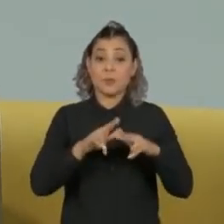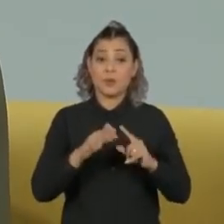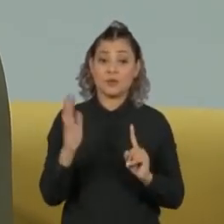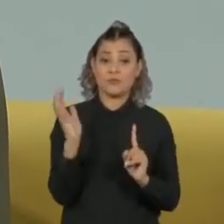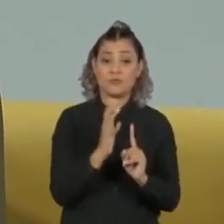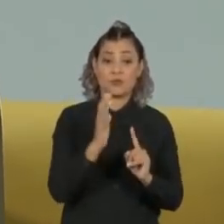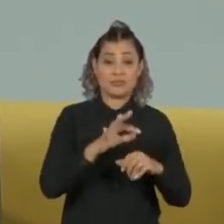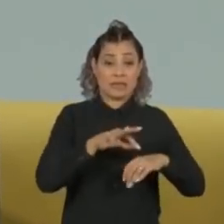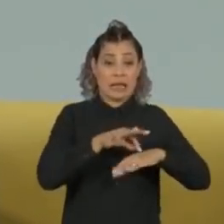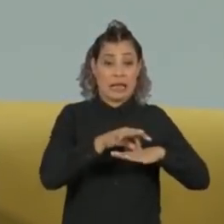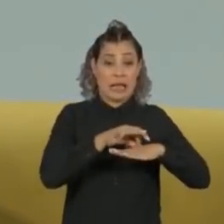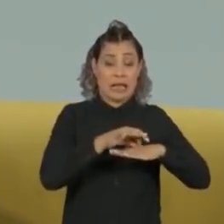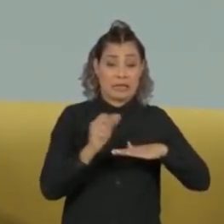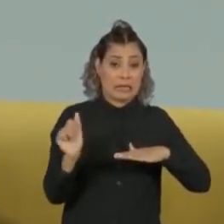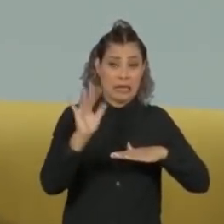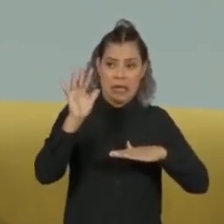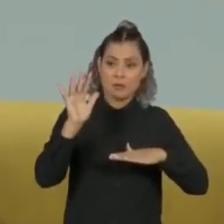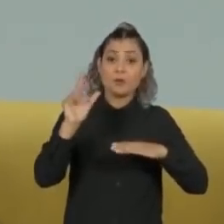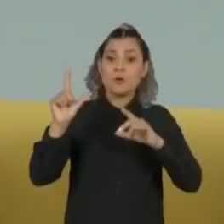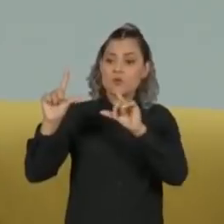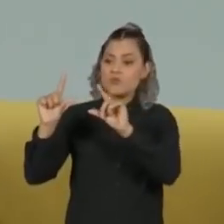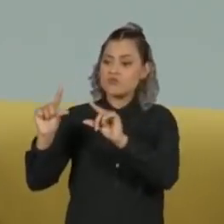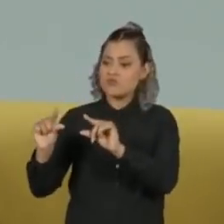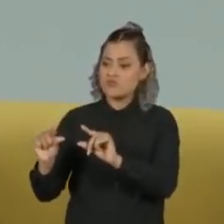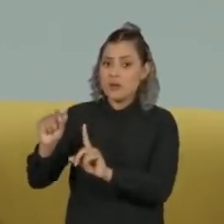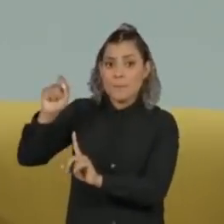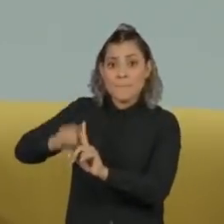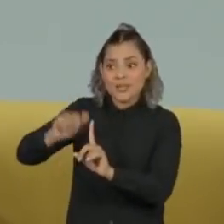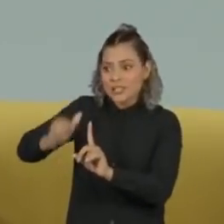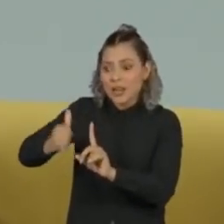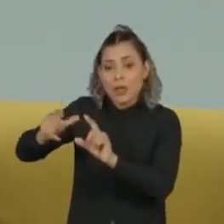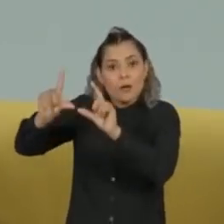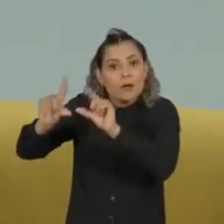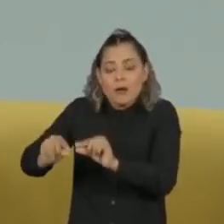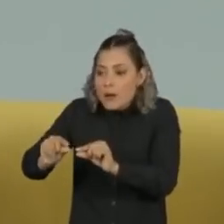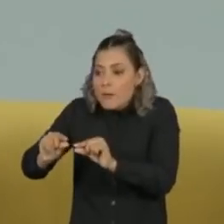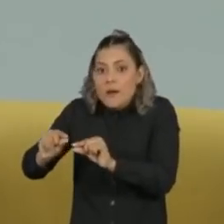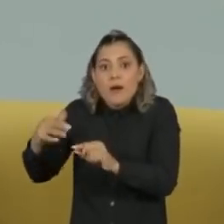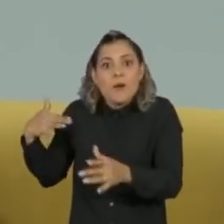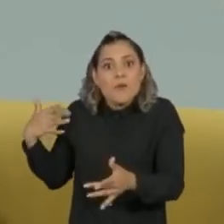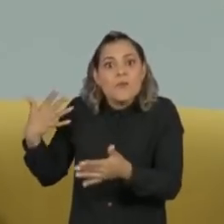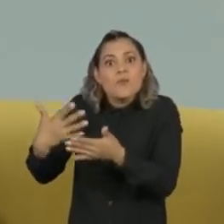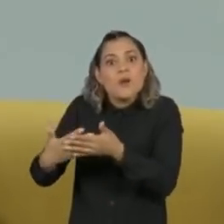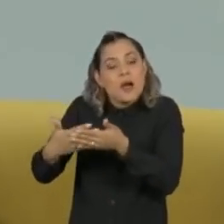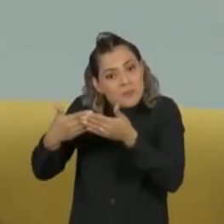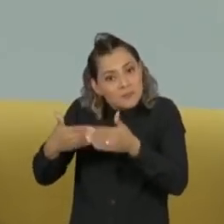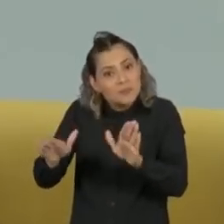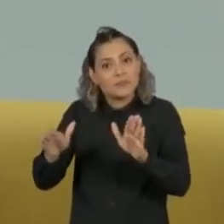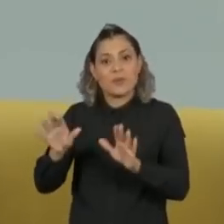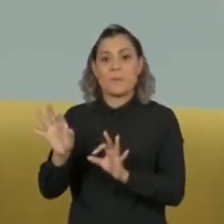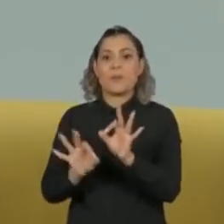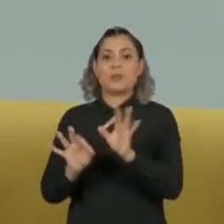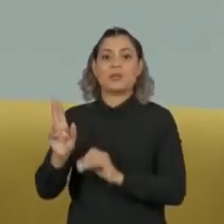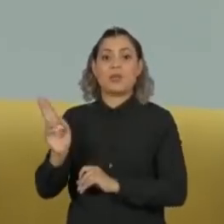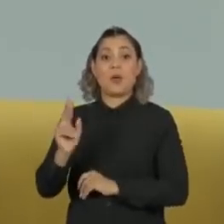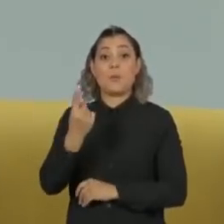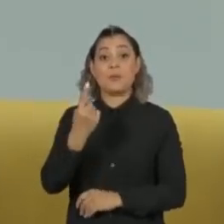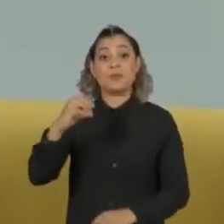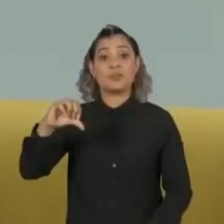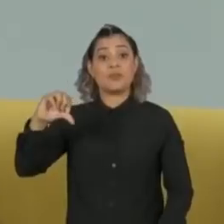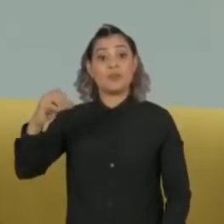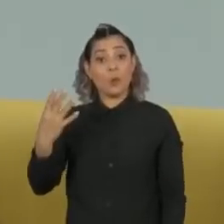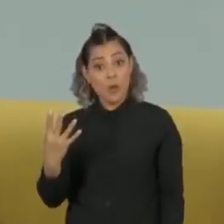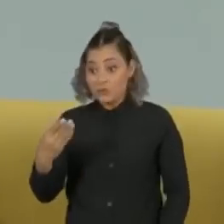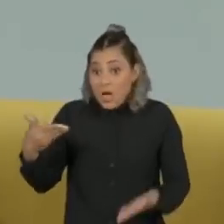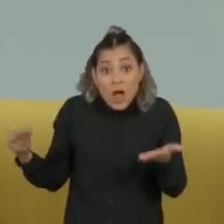da carne, a inflação desacelera em janeiro e é a menor para o mês desde o lançamento do Plano Real em